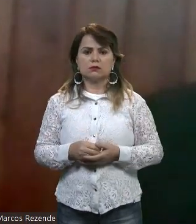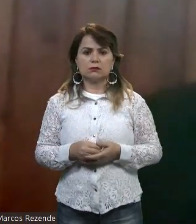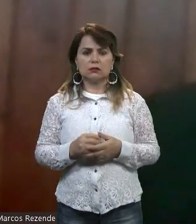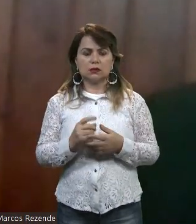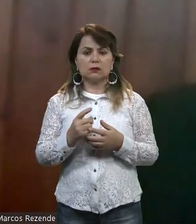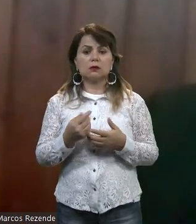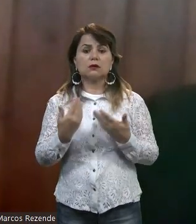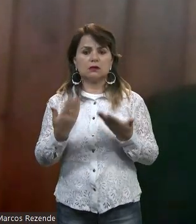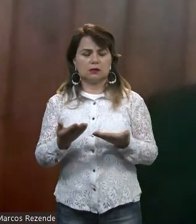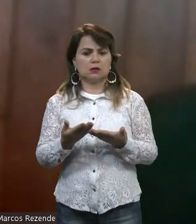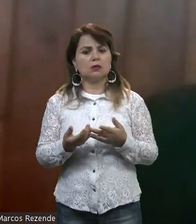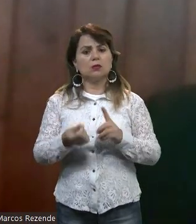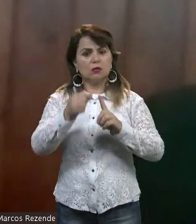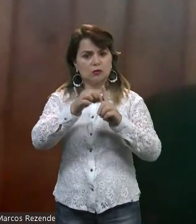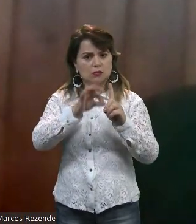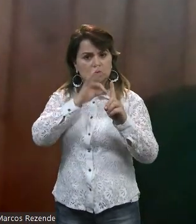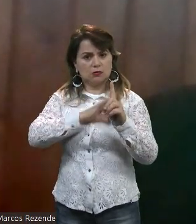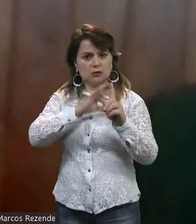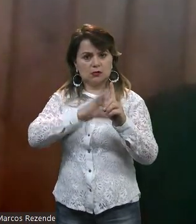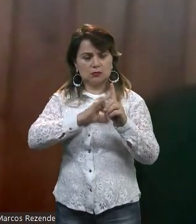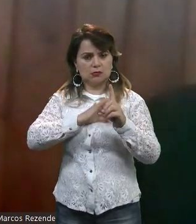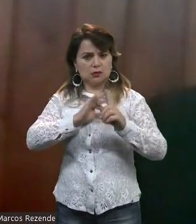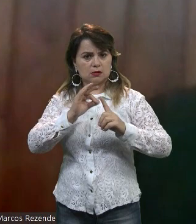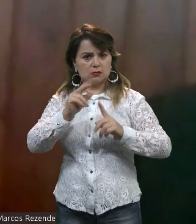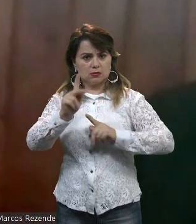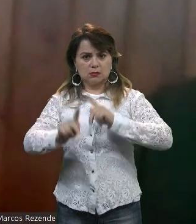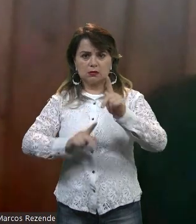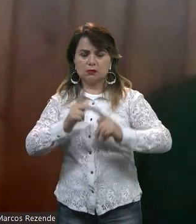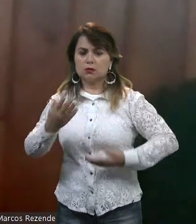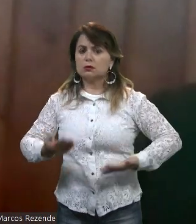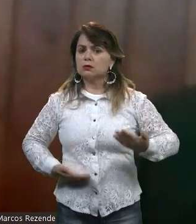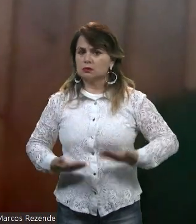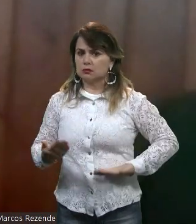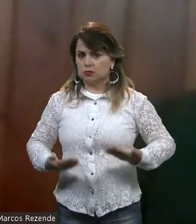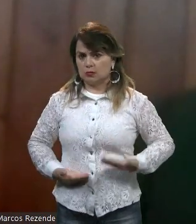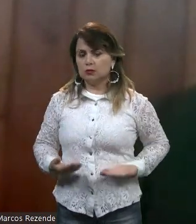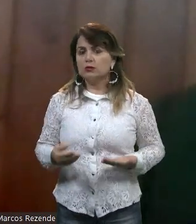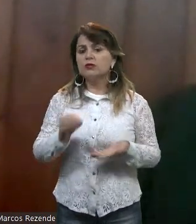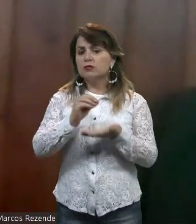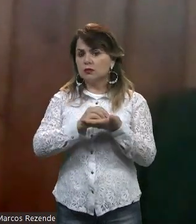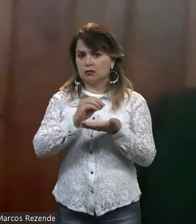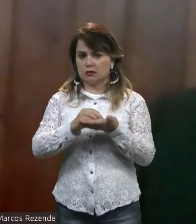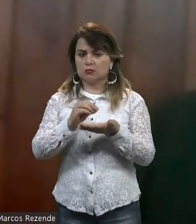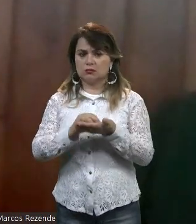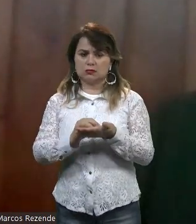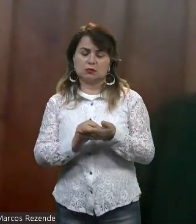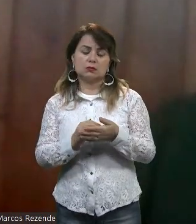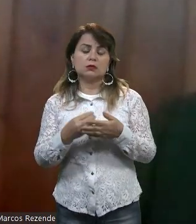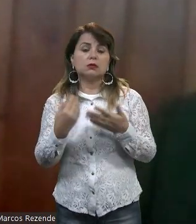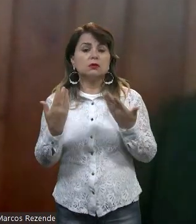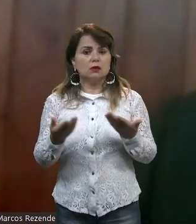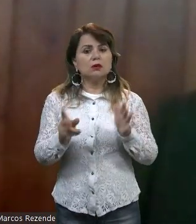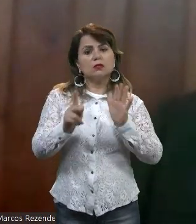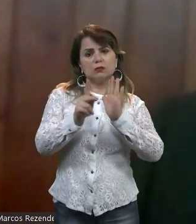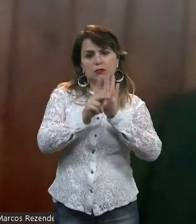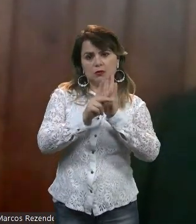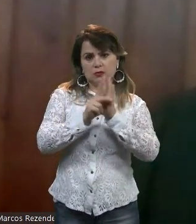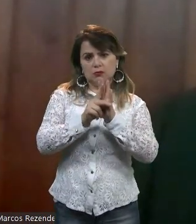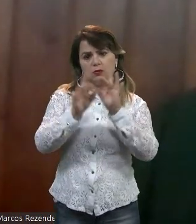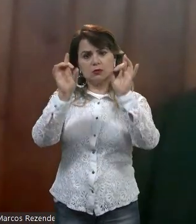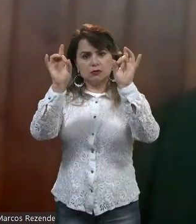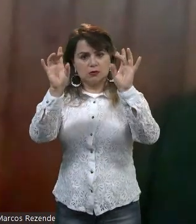ficaria comprometido a folha de pagamento, uma parte da folha de pagamento dos servidores, da saúde principalmente,